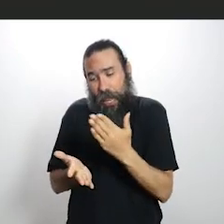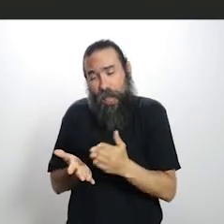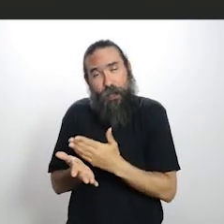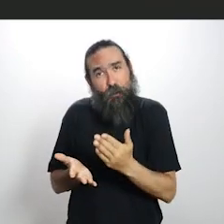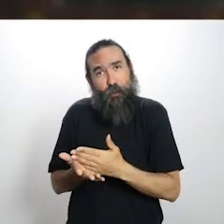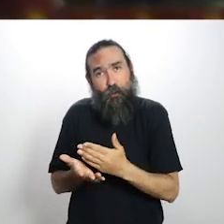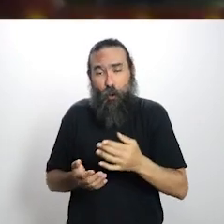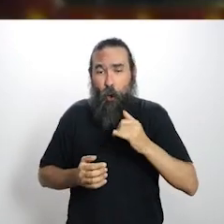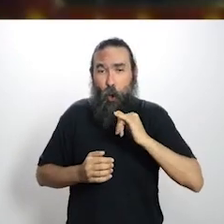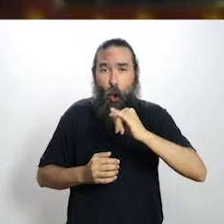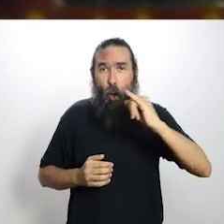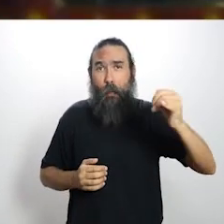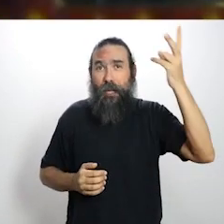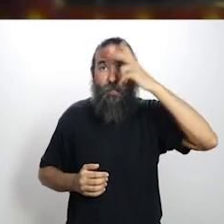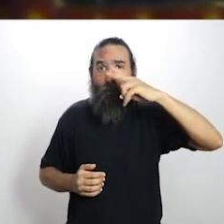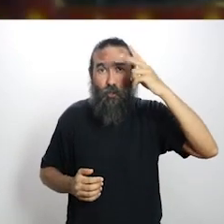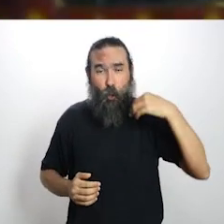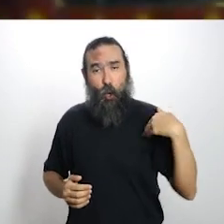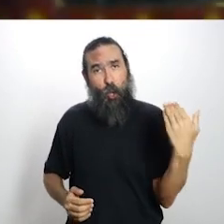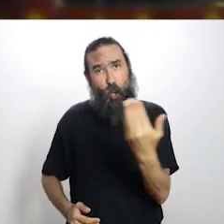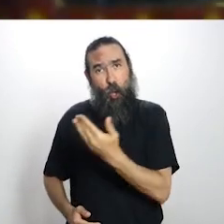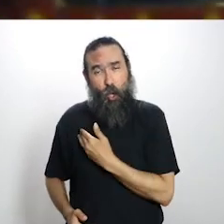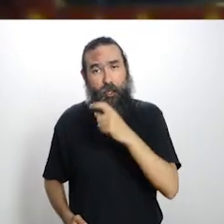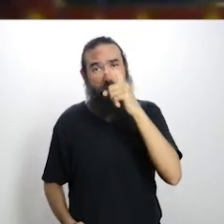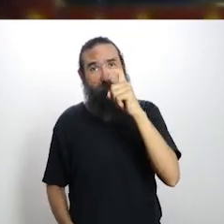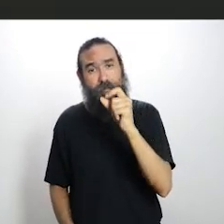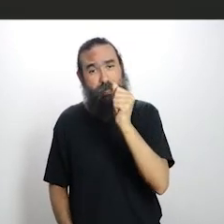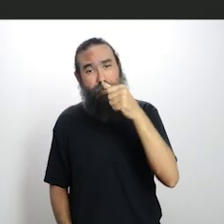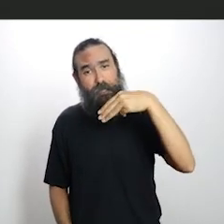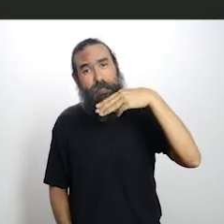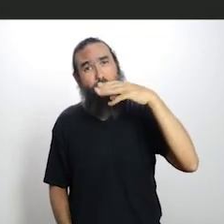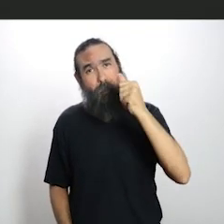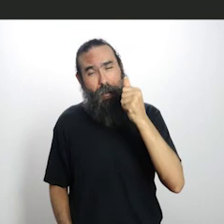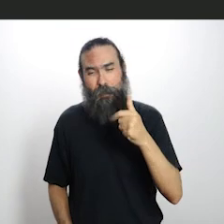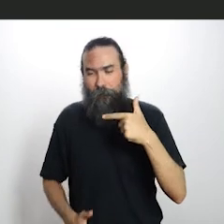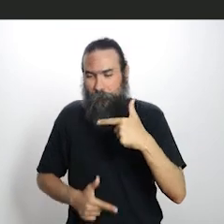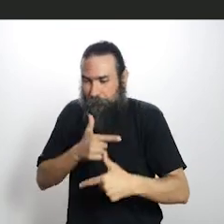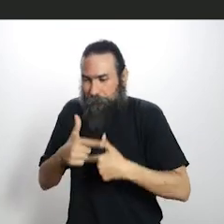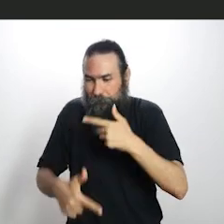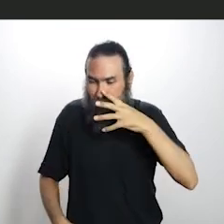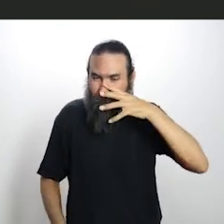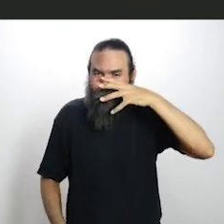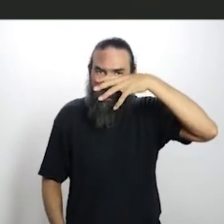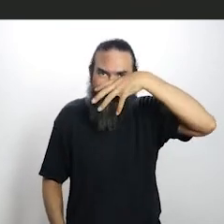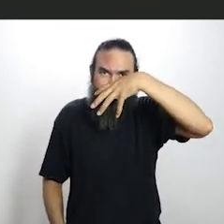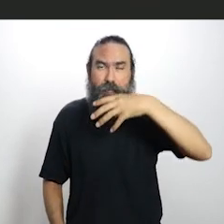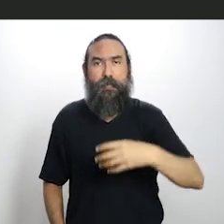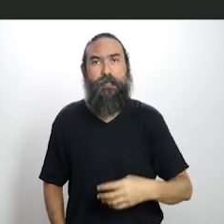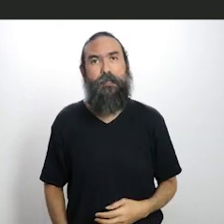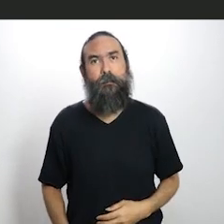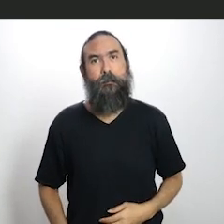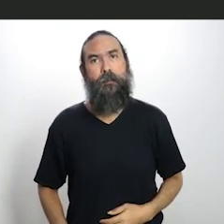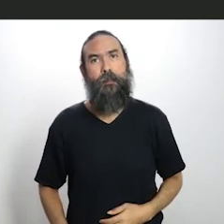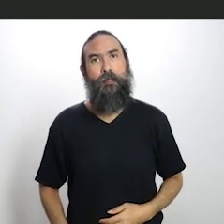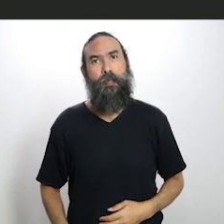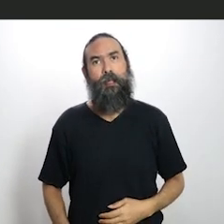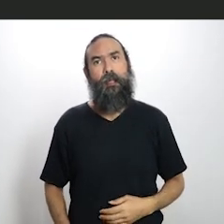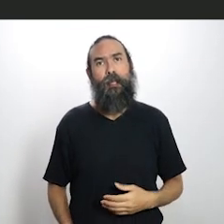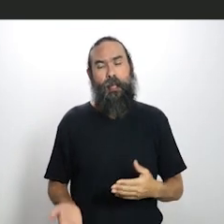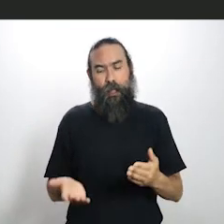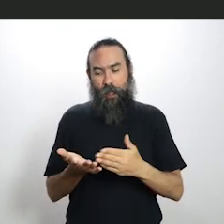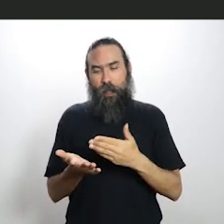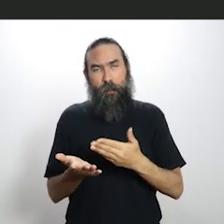conta lá a história porque foi os 80 anos da perseguição a todos os terreiros que foi no ano 1938 e